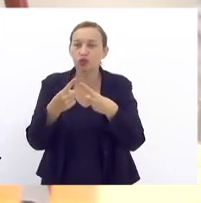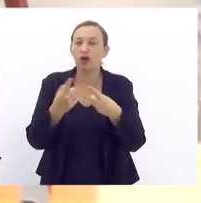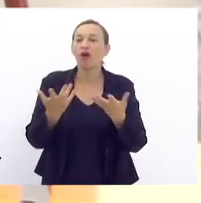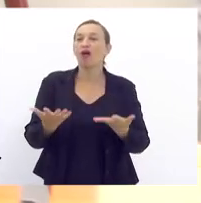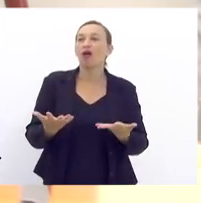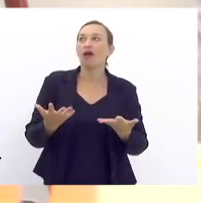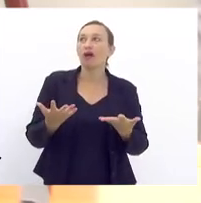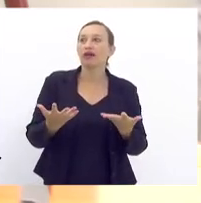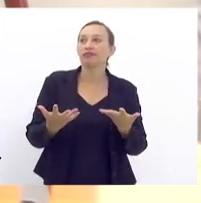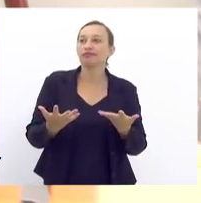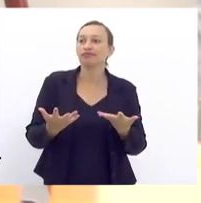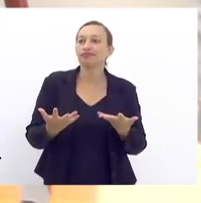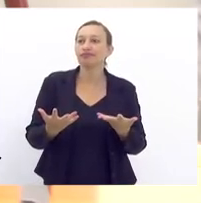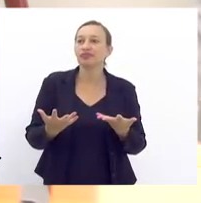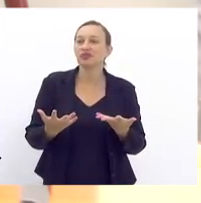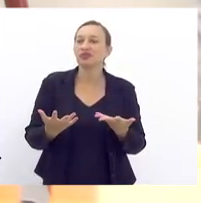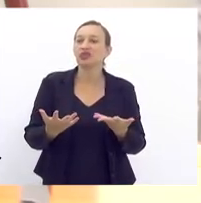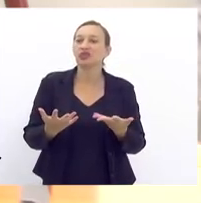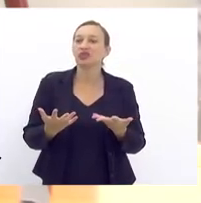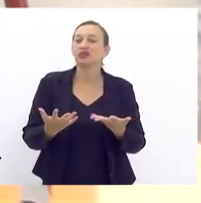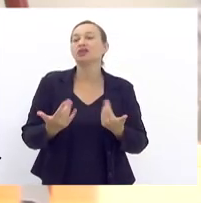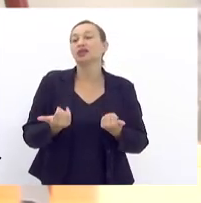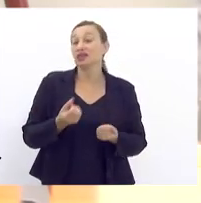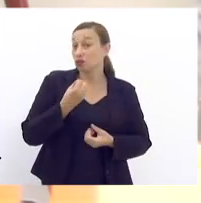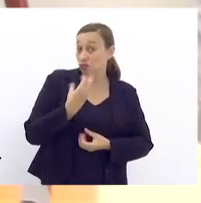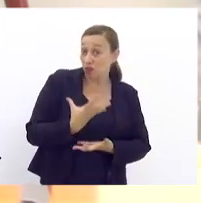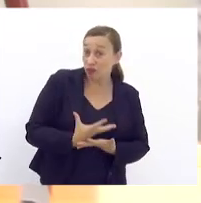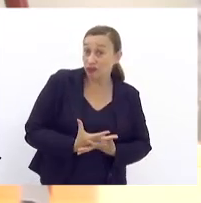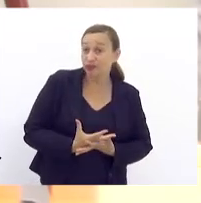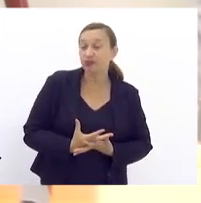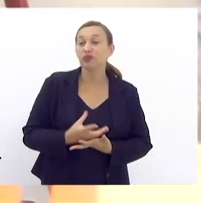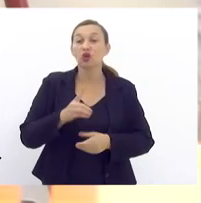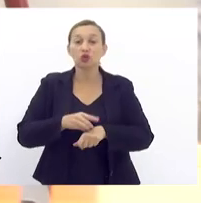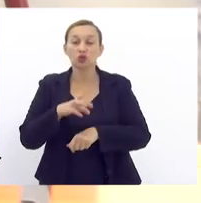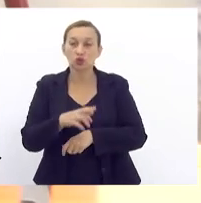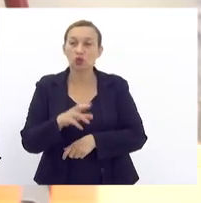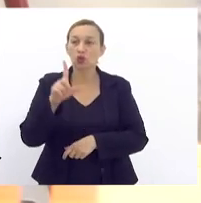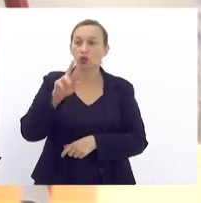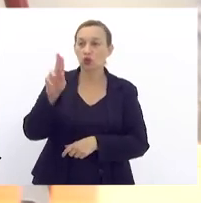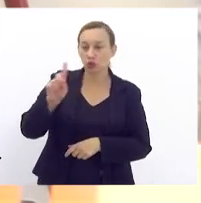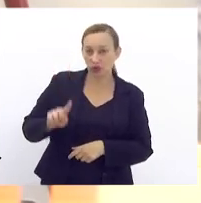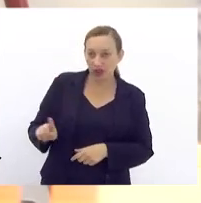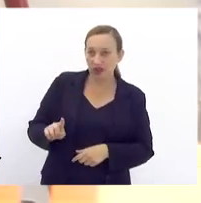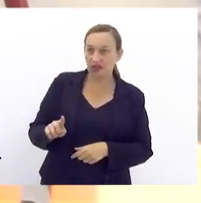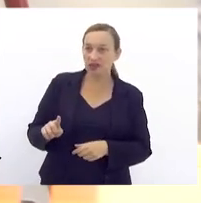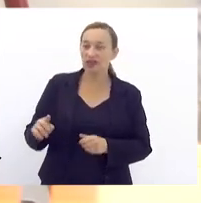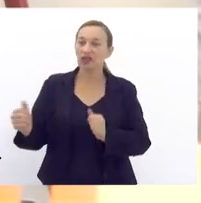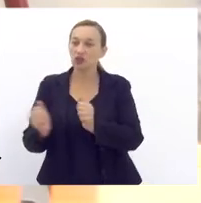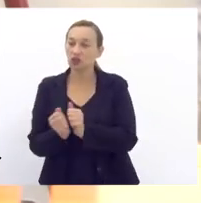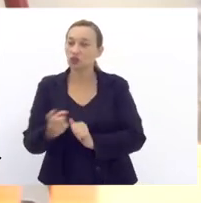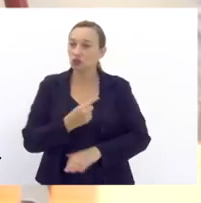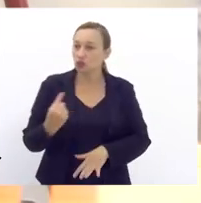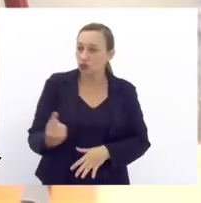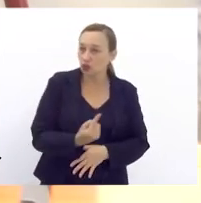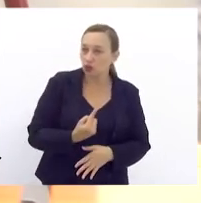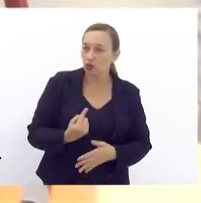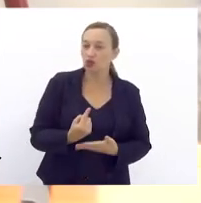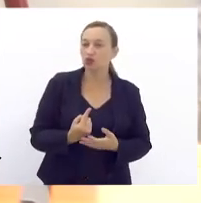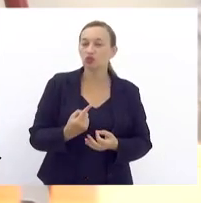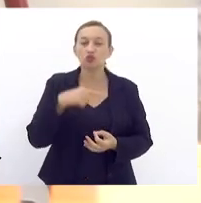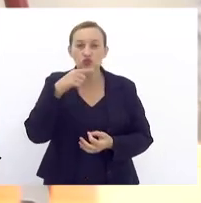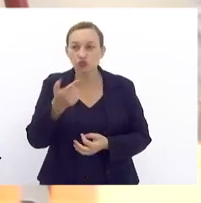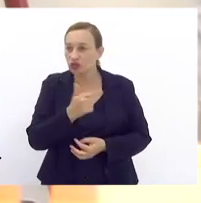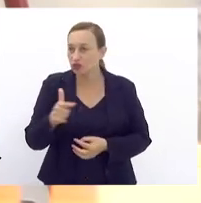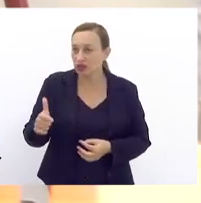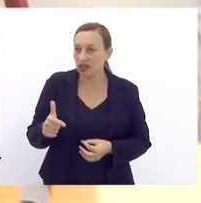é está sendo muito providencial Dr Luiz atendendo nosso convite de estar conosco e não há dúvidas